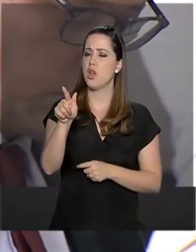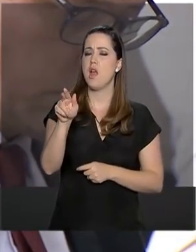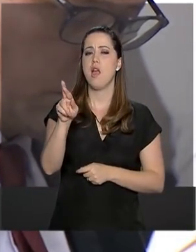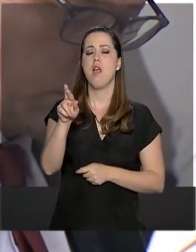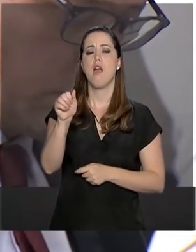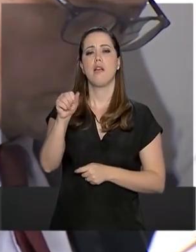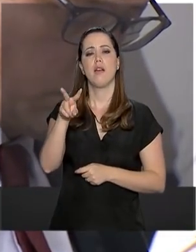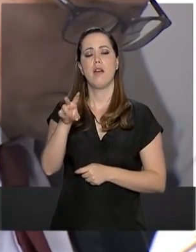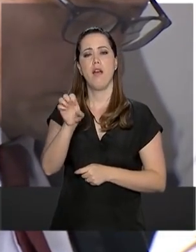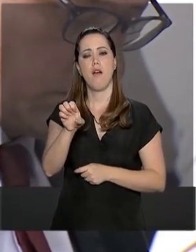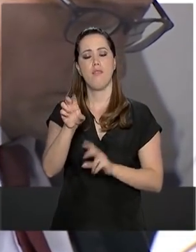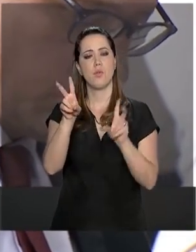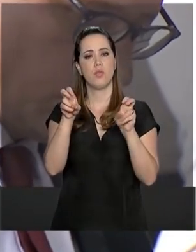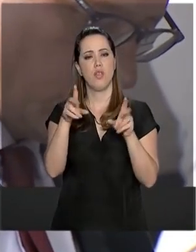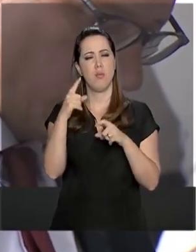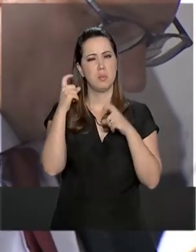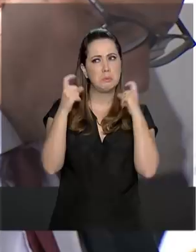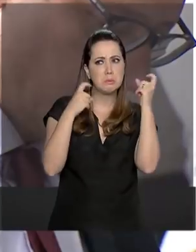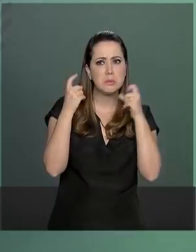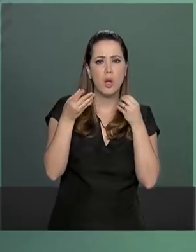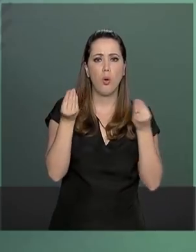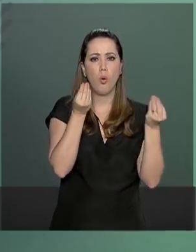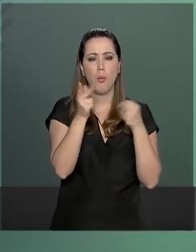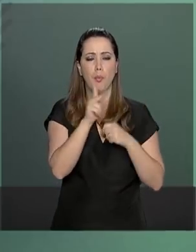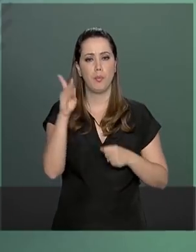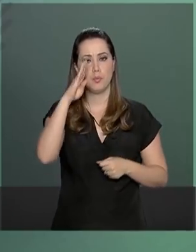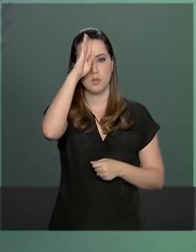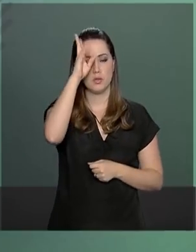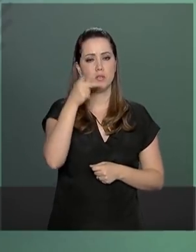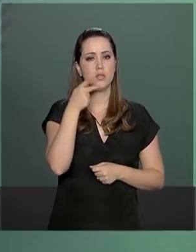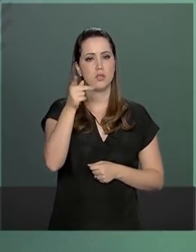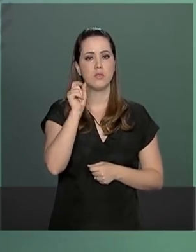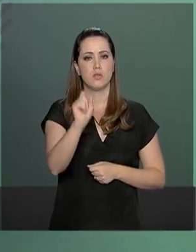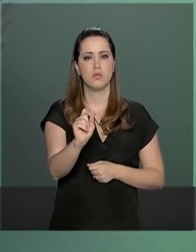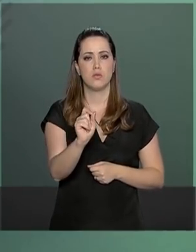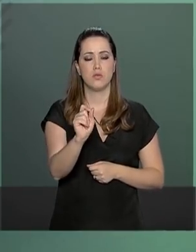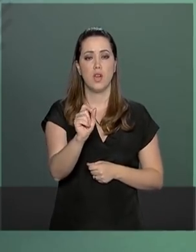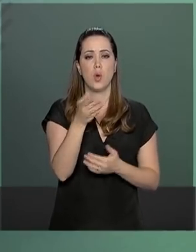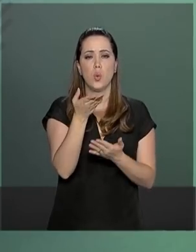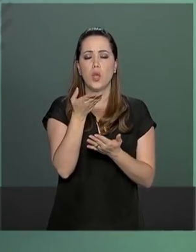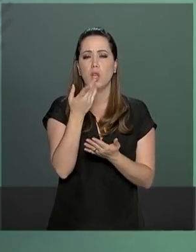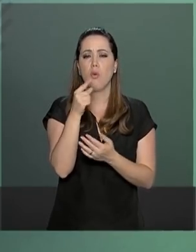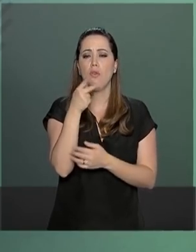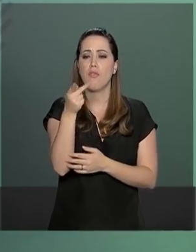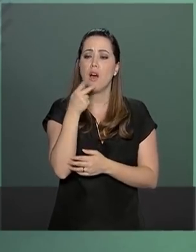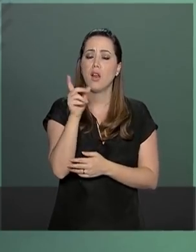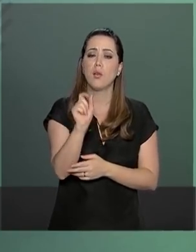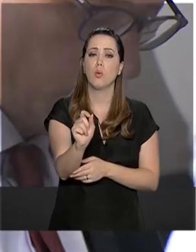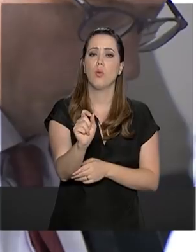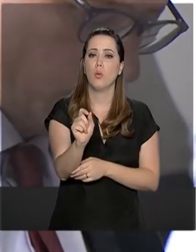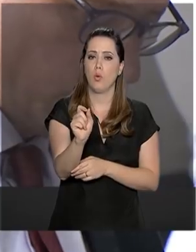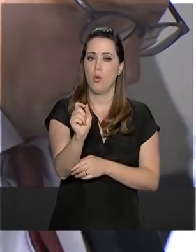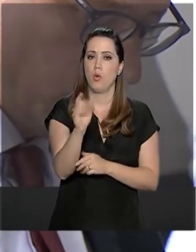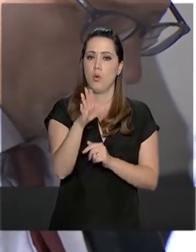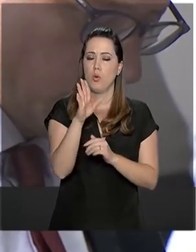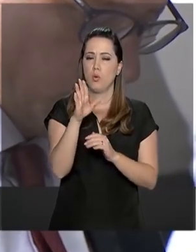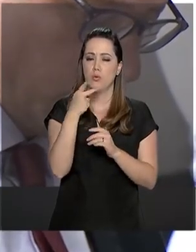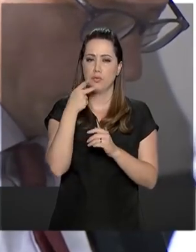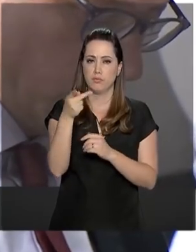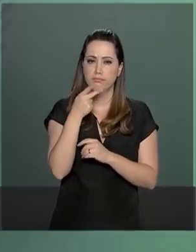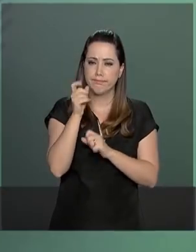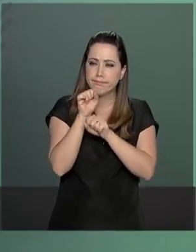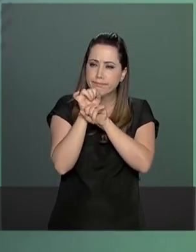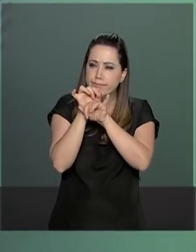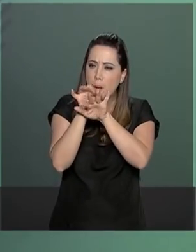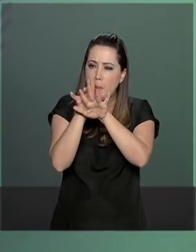não é grave o que o presidente diz sobre o conteúdo vazado e sobre o vazamento